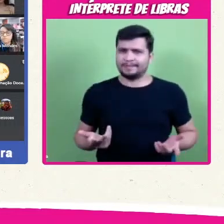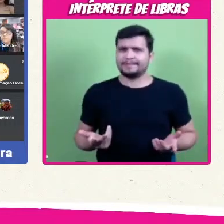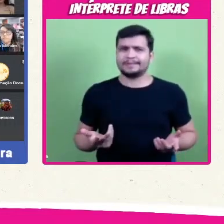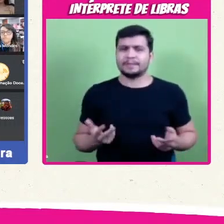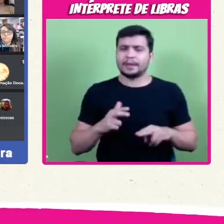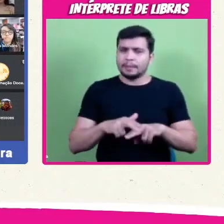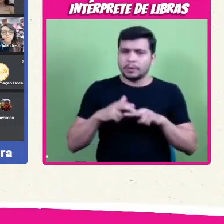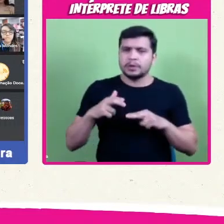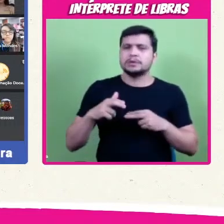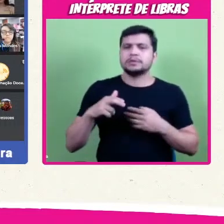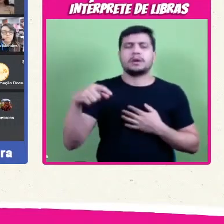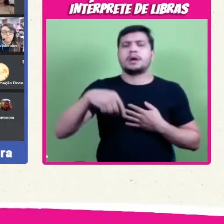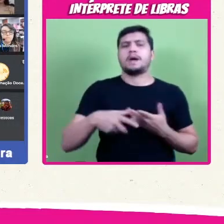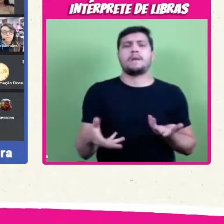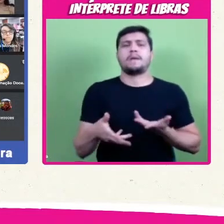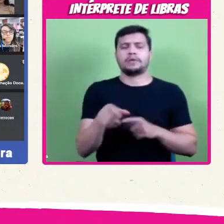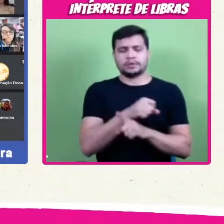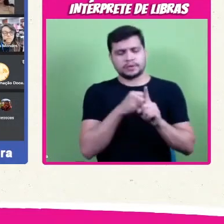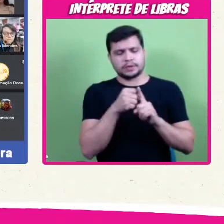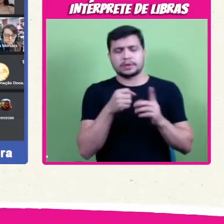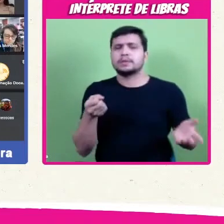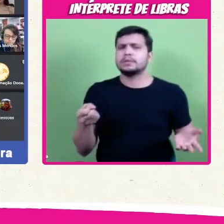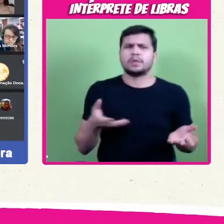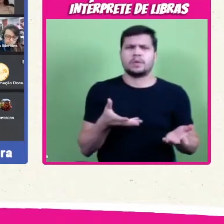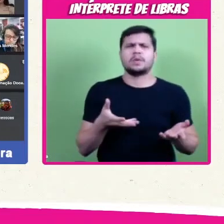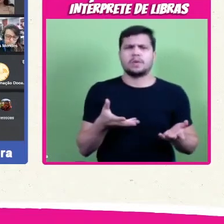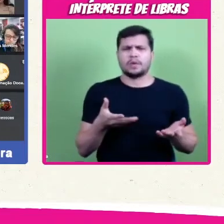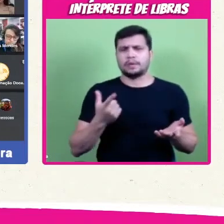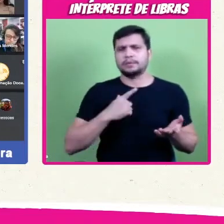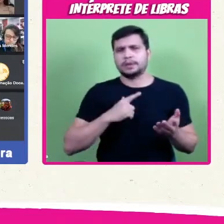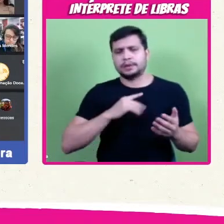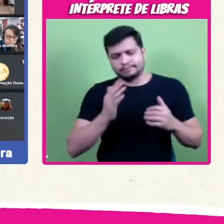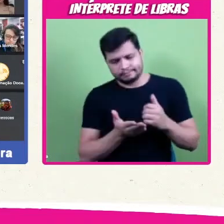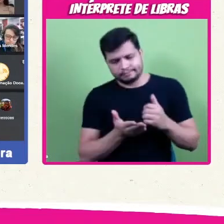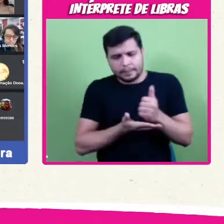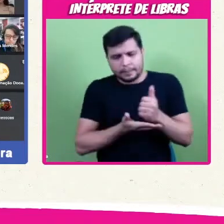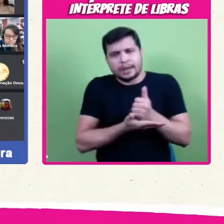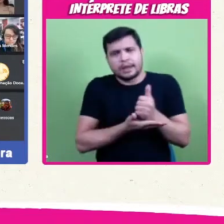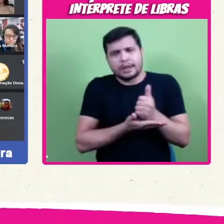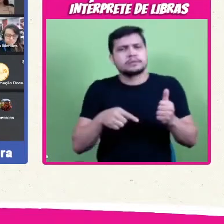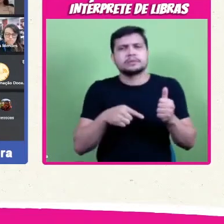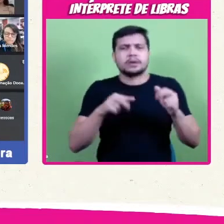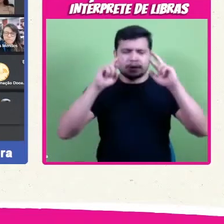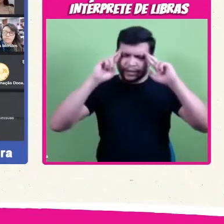Esse cenário novo, né? Essa sociedade nova, pautada nesse respeito que a gente tanto